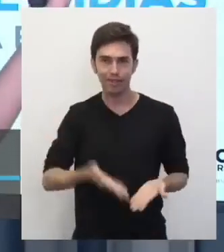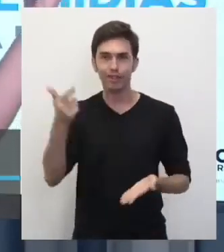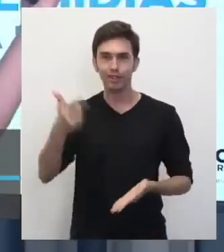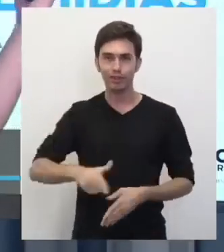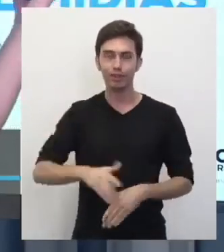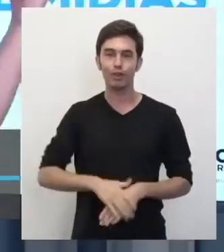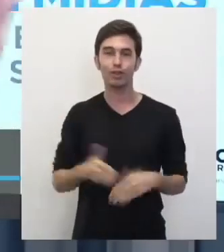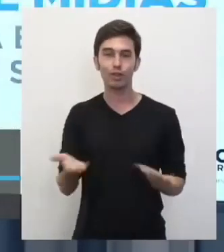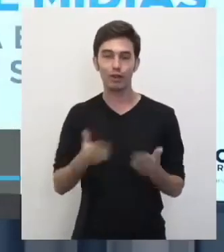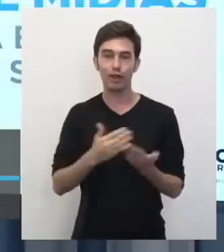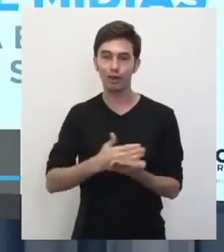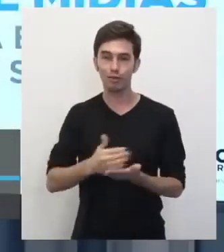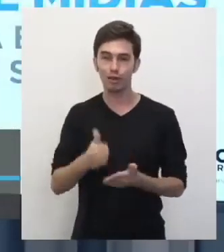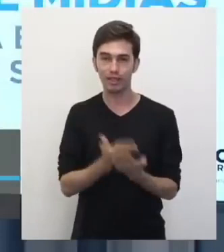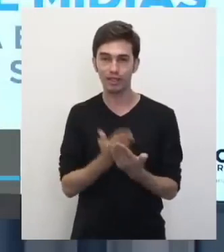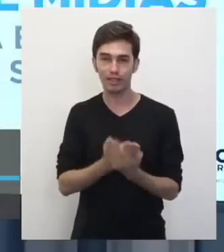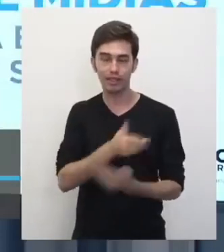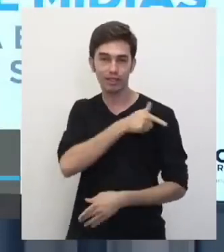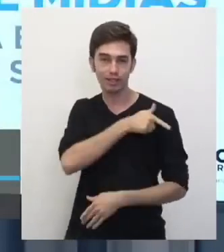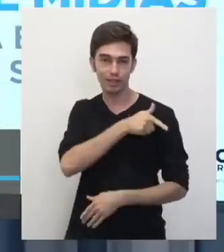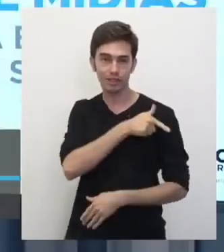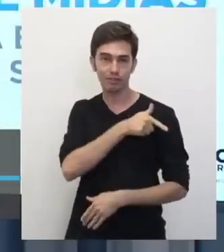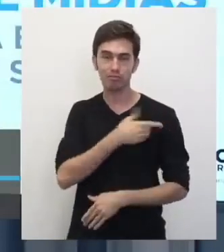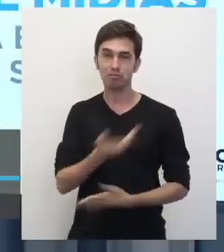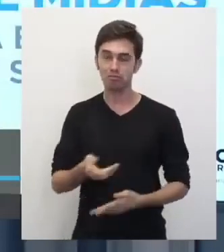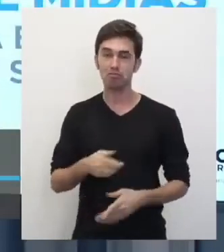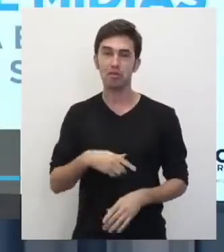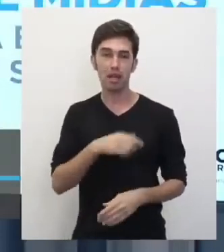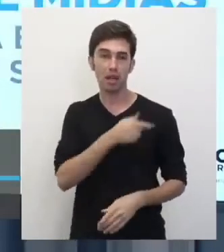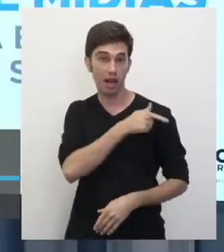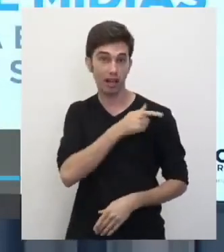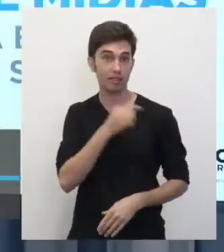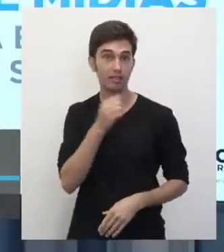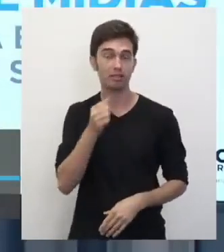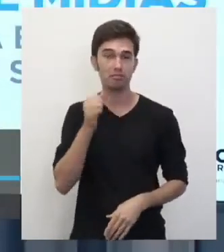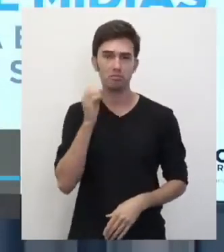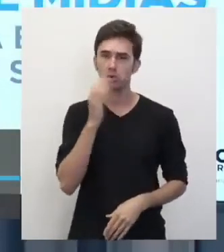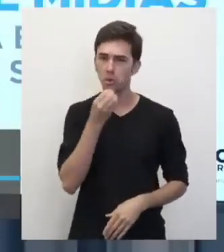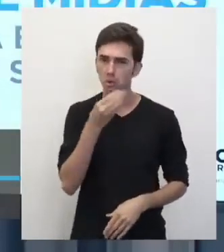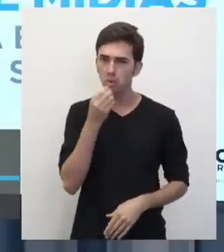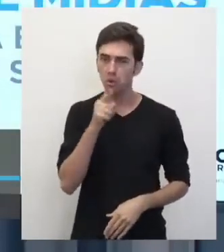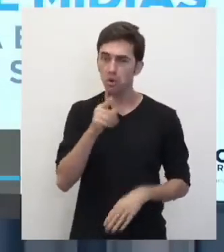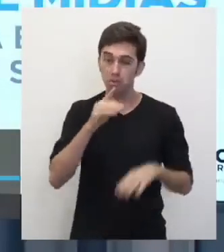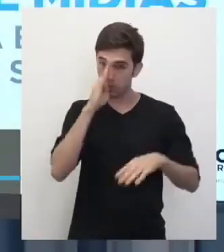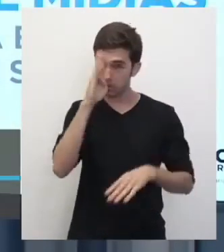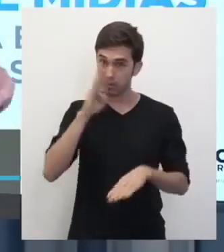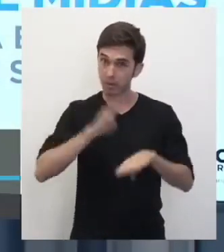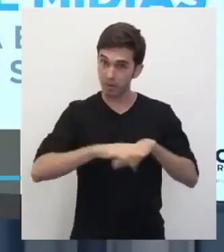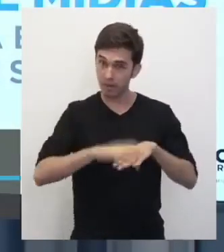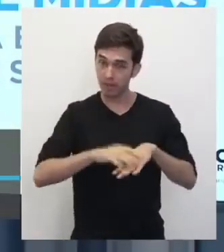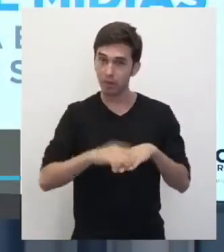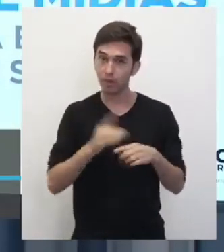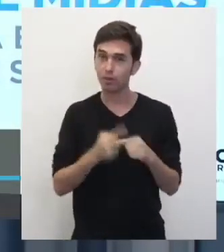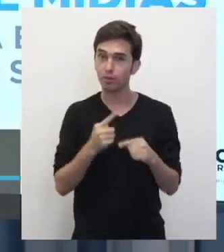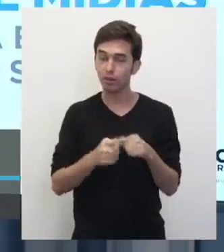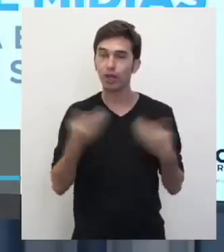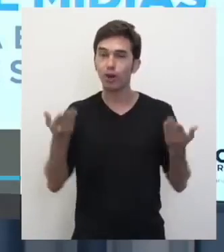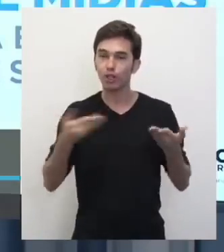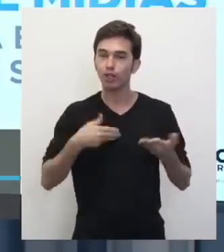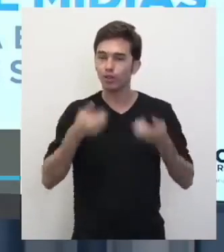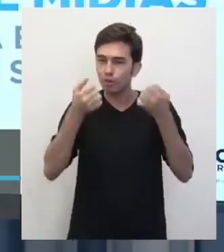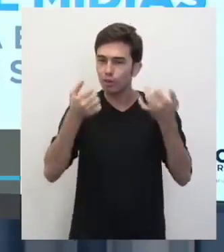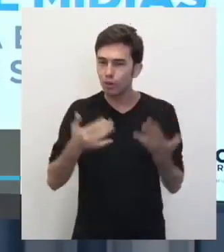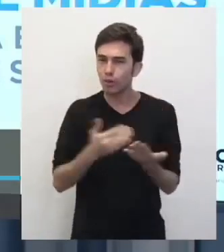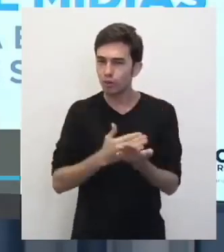ao sétimo ano, uma série muito interessante, principalmente para matemática aí, com algumas relações, que hoje nós vamos começar aí com